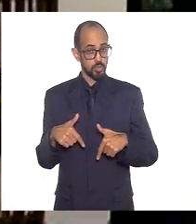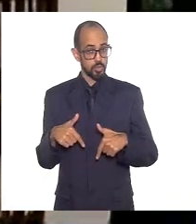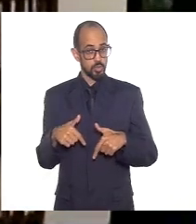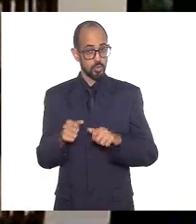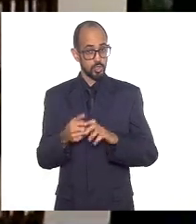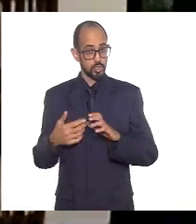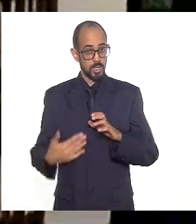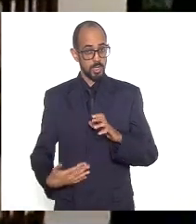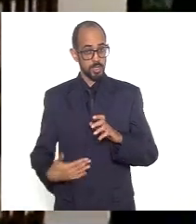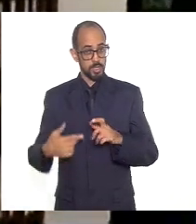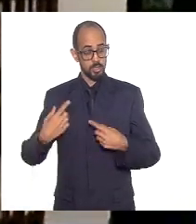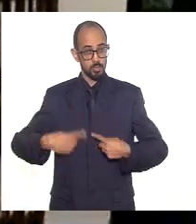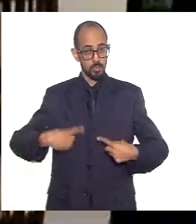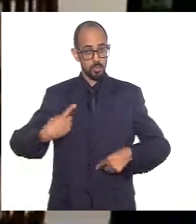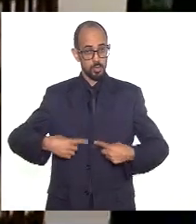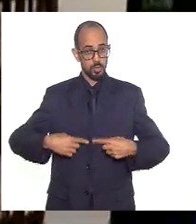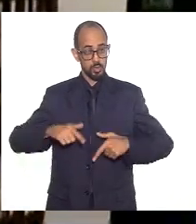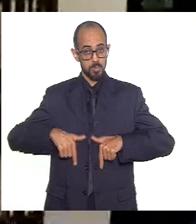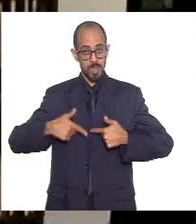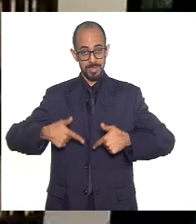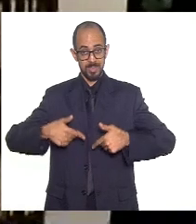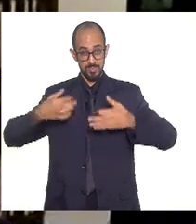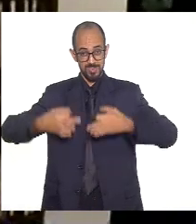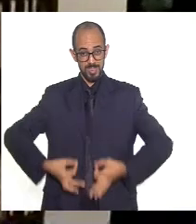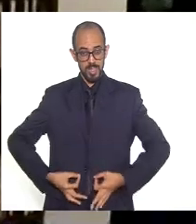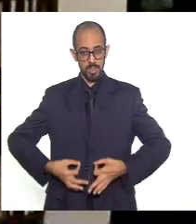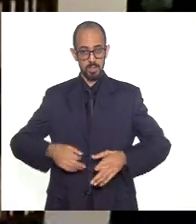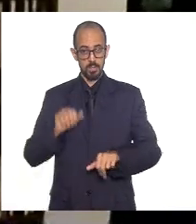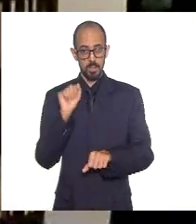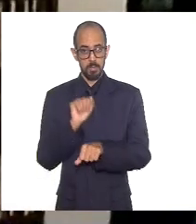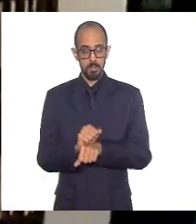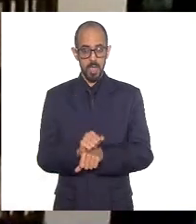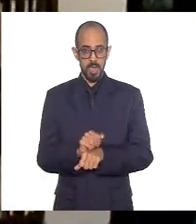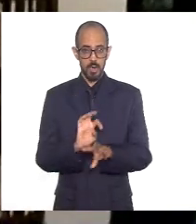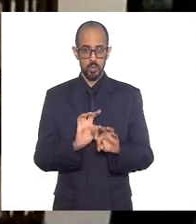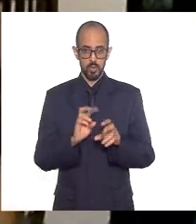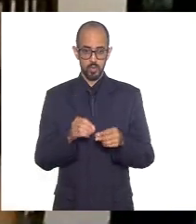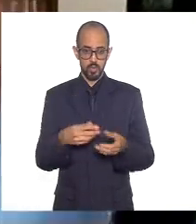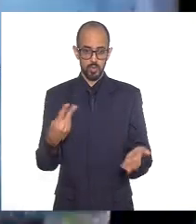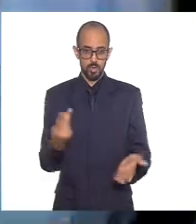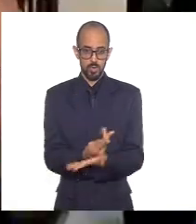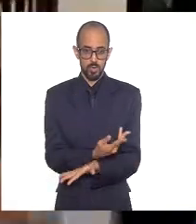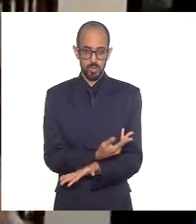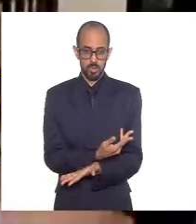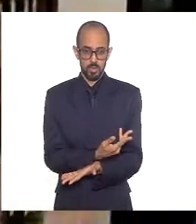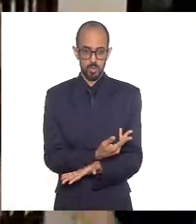ação concreta para acabar com isso daí. Porque